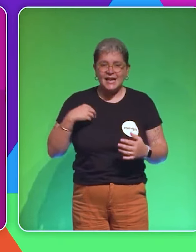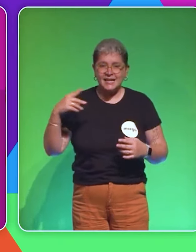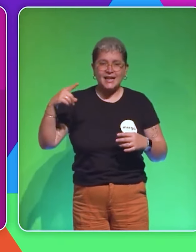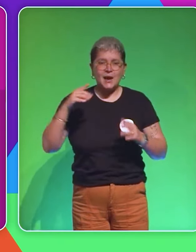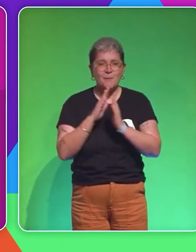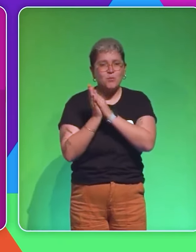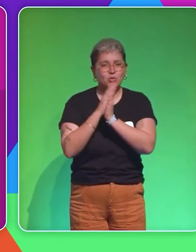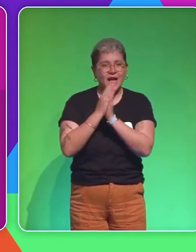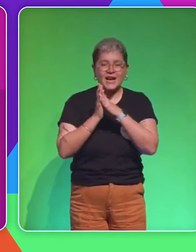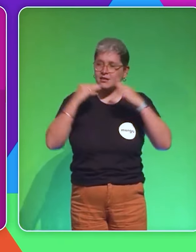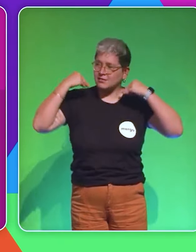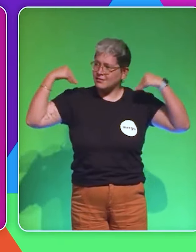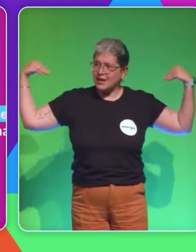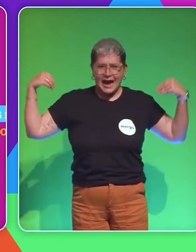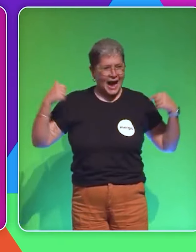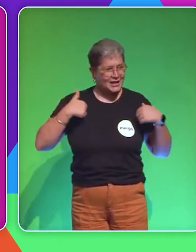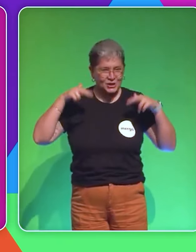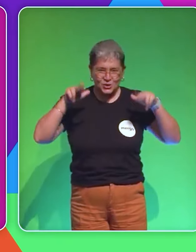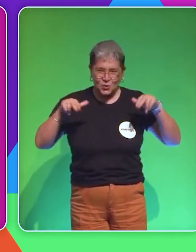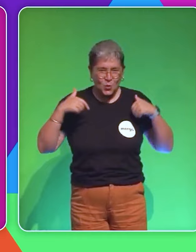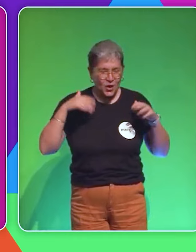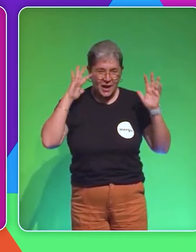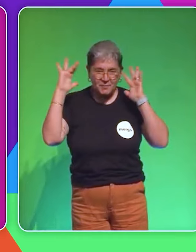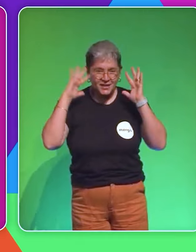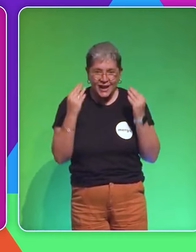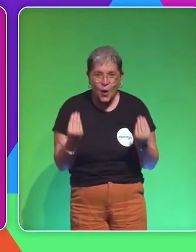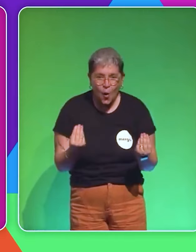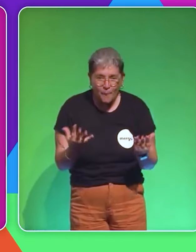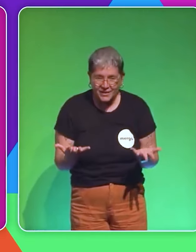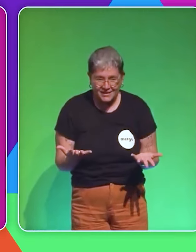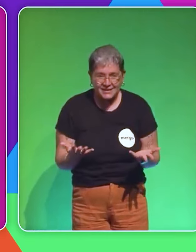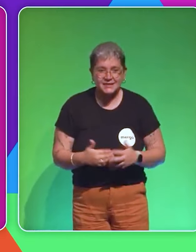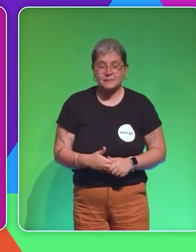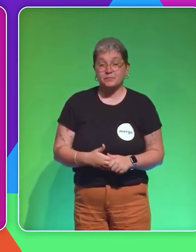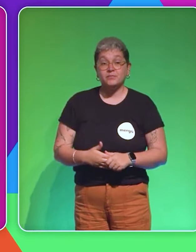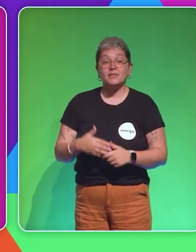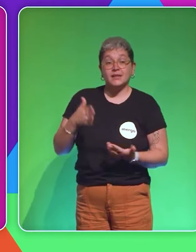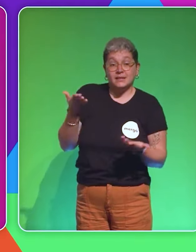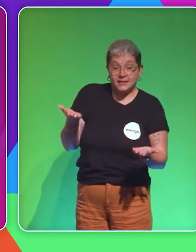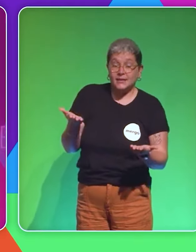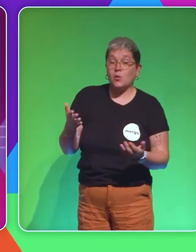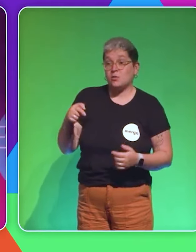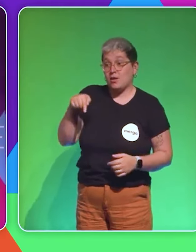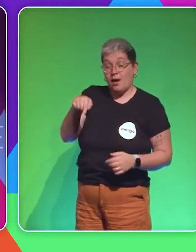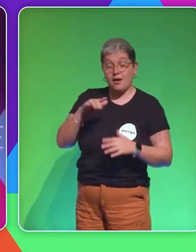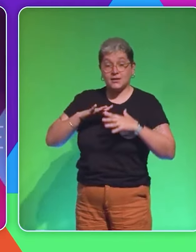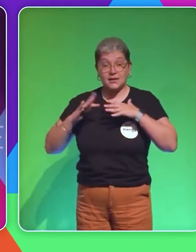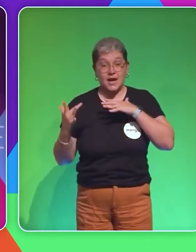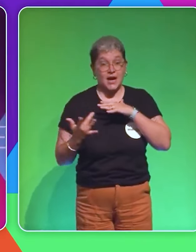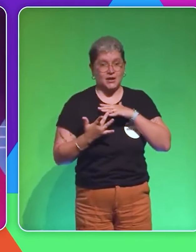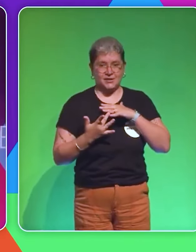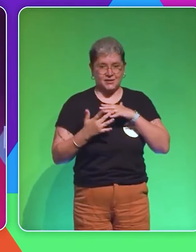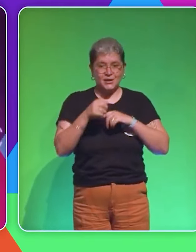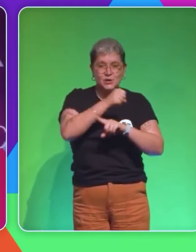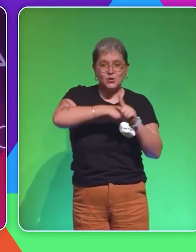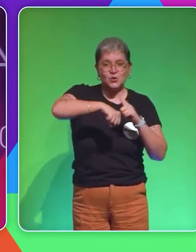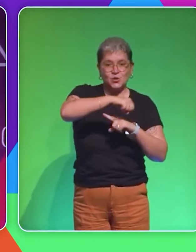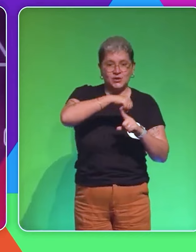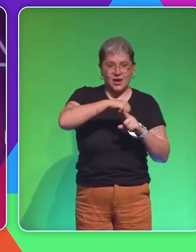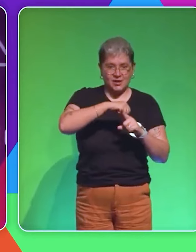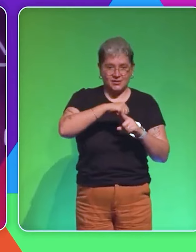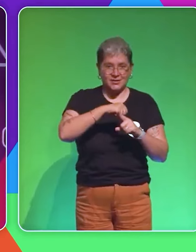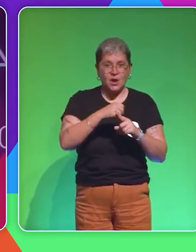atrás a gente nunca quia imaginar isso em alguns tempos né então hoje as redes sociais são menos sociais né são mais